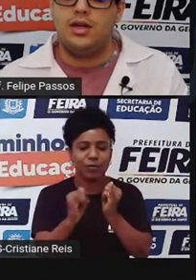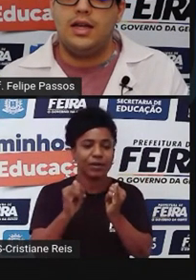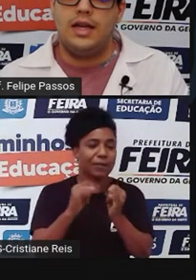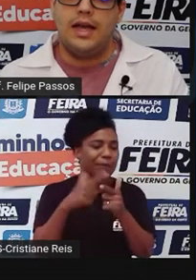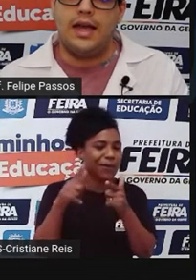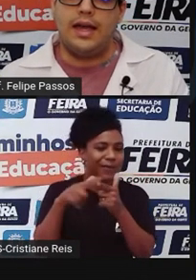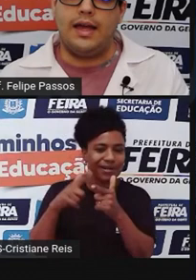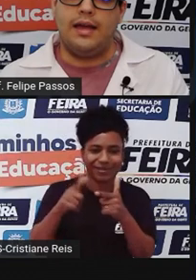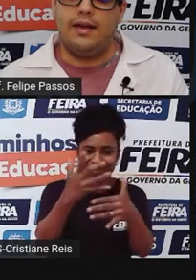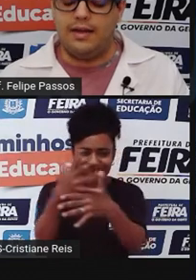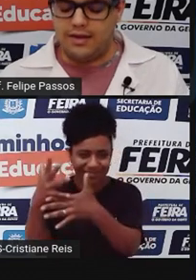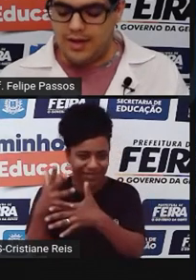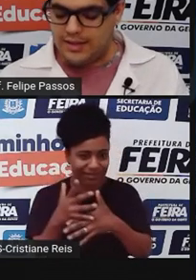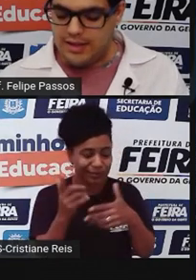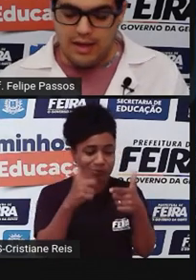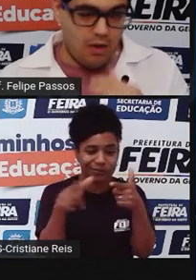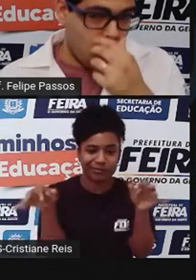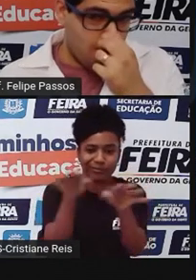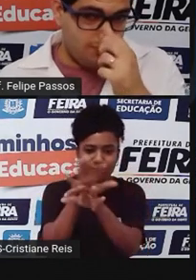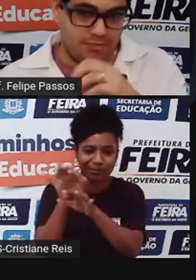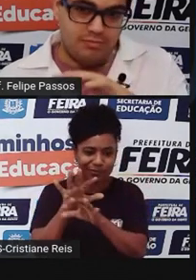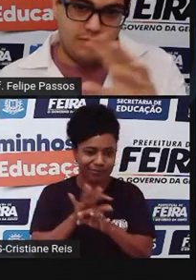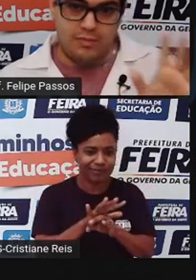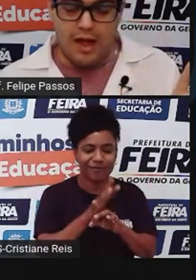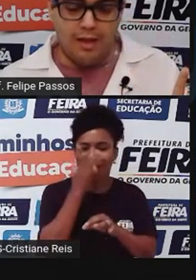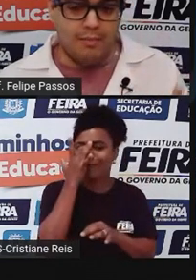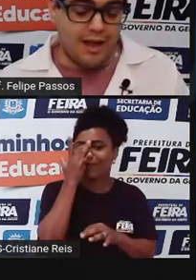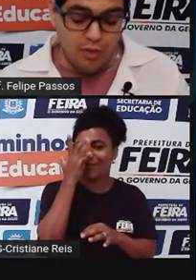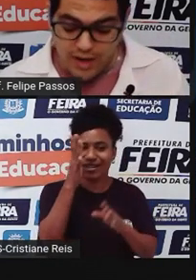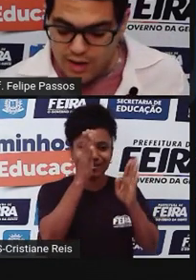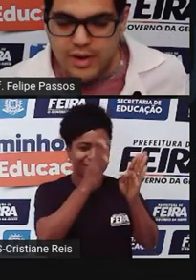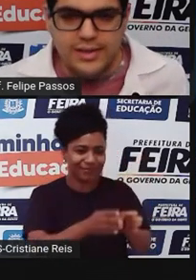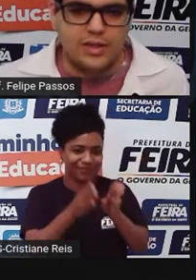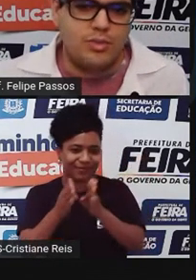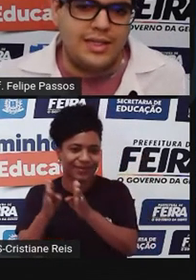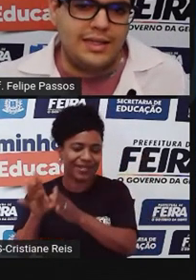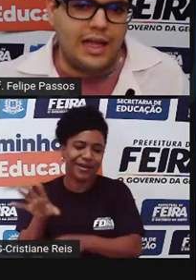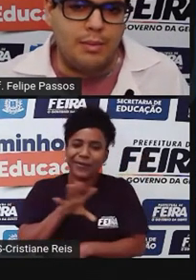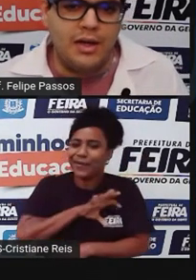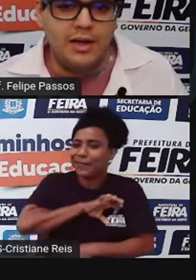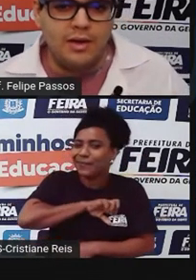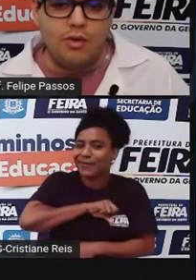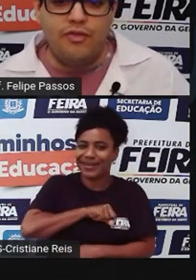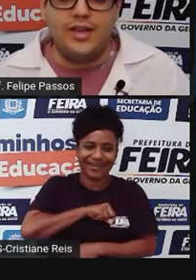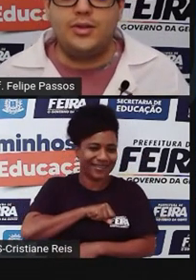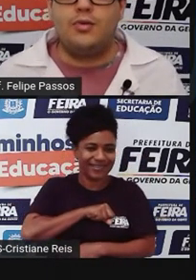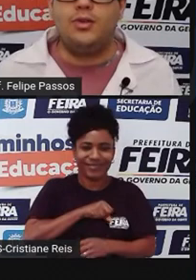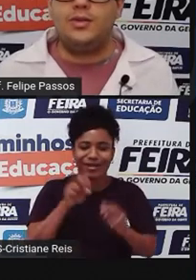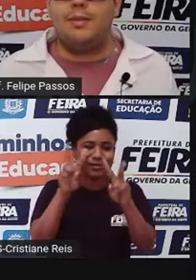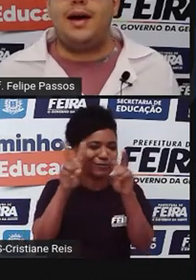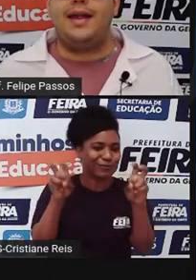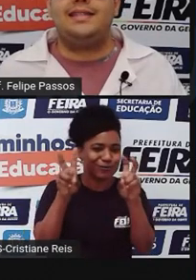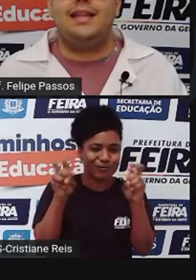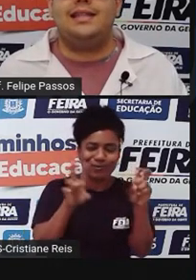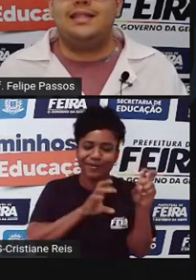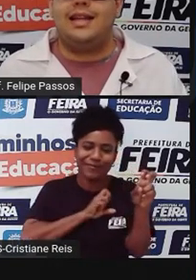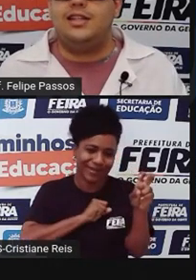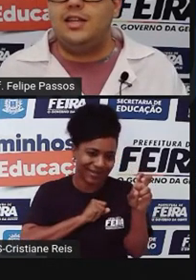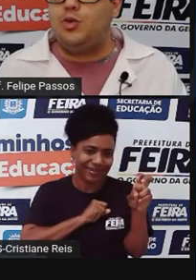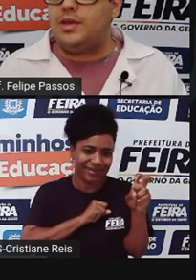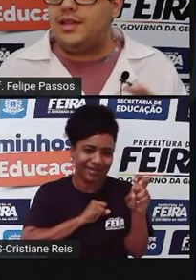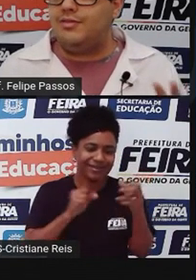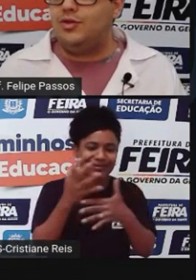urbanos então assim eu adorei conhecer sobre esse tema Confesso que quando eu separei